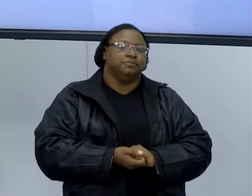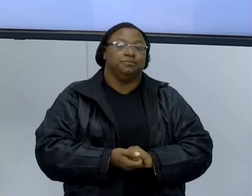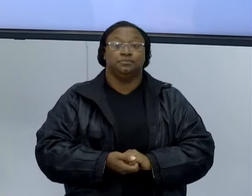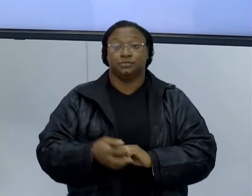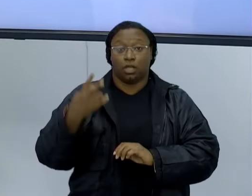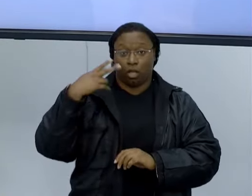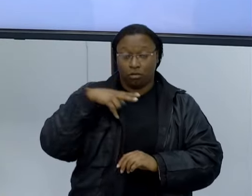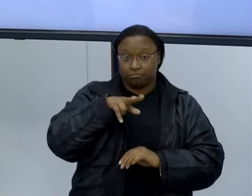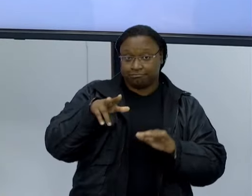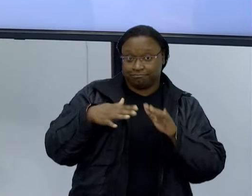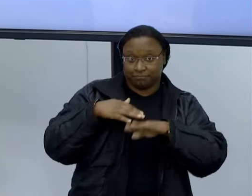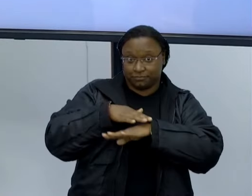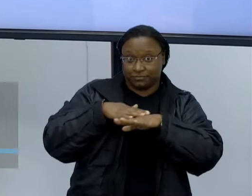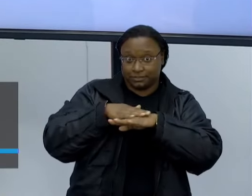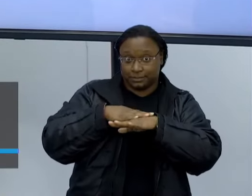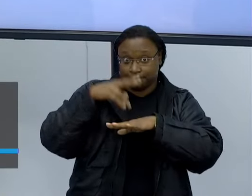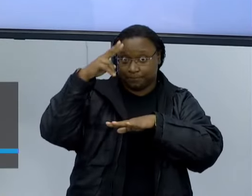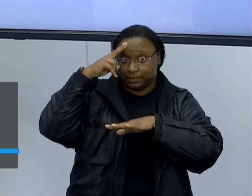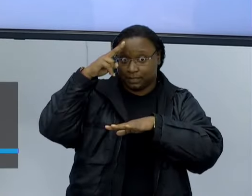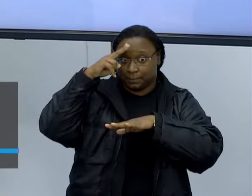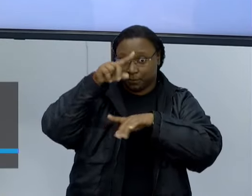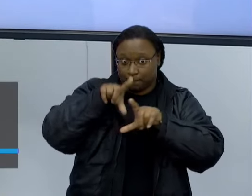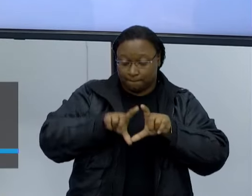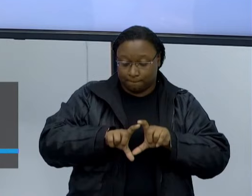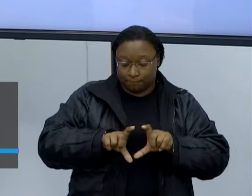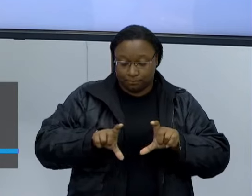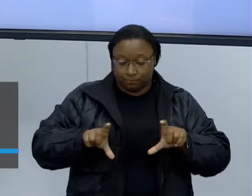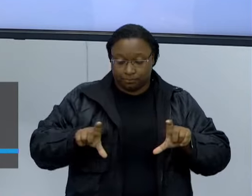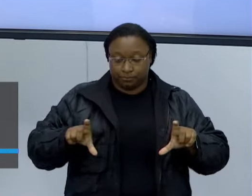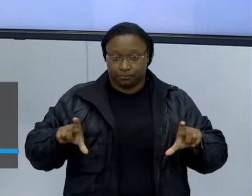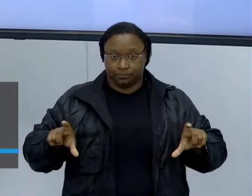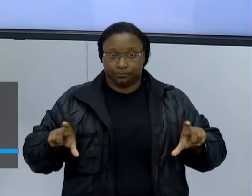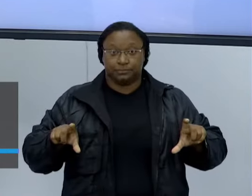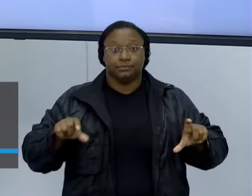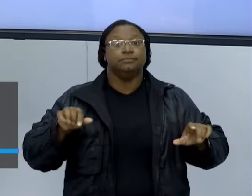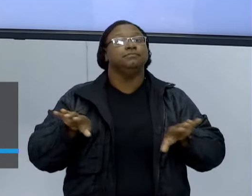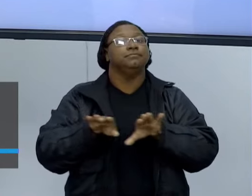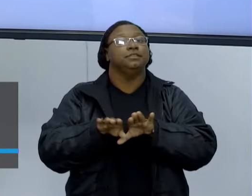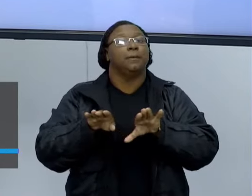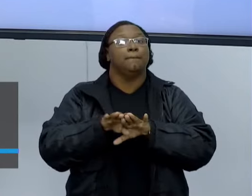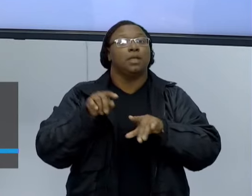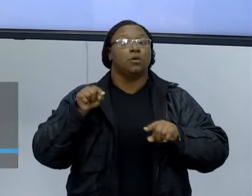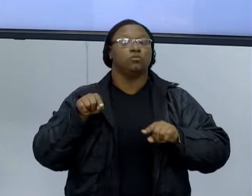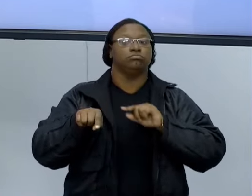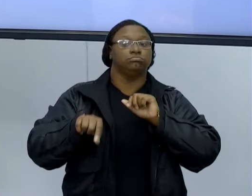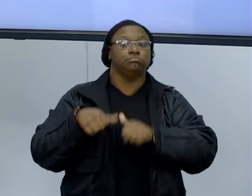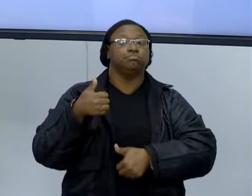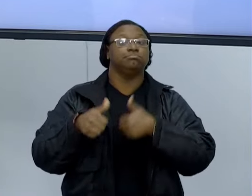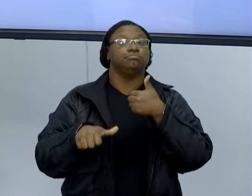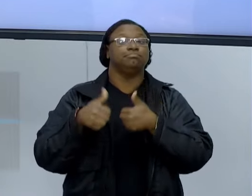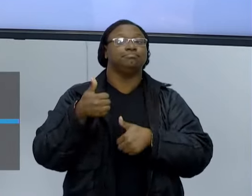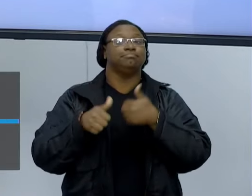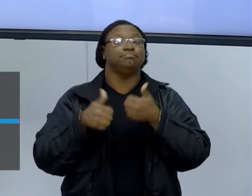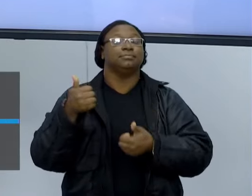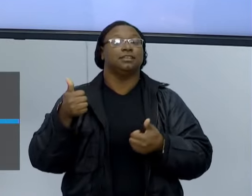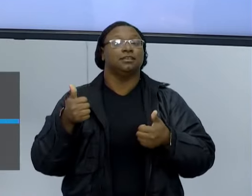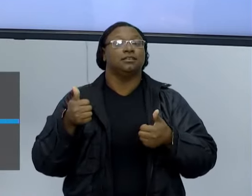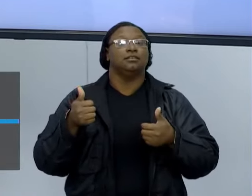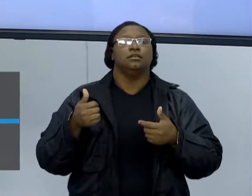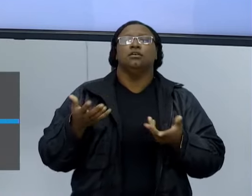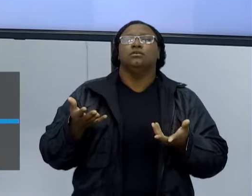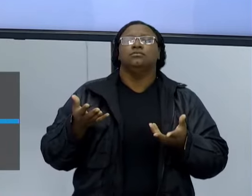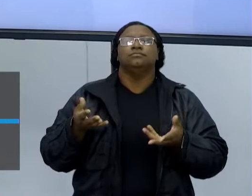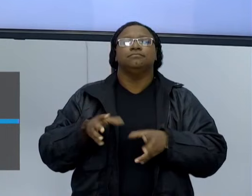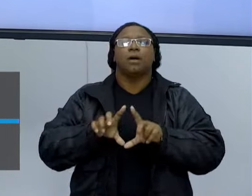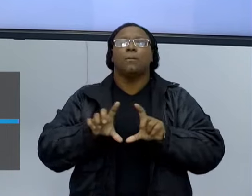assistindo, olha só. Vai esquecer também, vai aparecer aqui para você, faça avaliação também da nossa aula. Coloque aí o que você achou, as suas impressões,